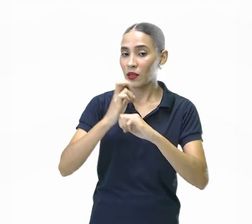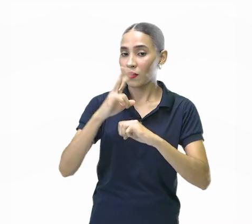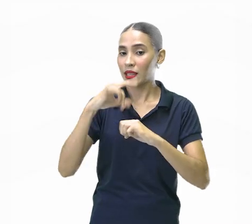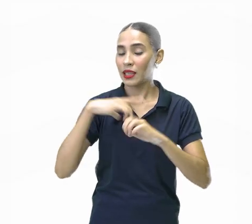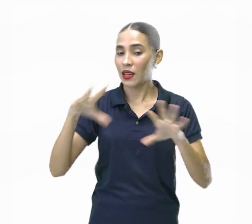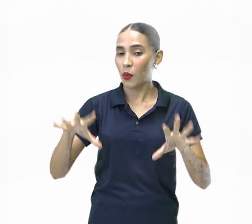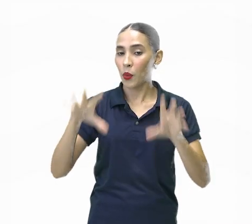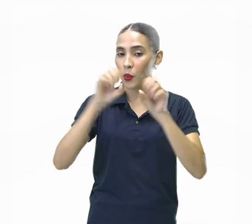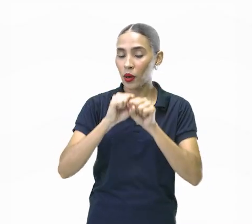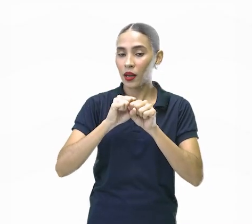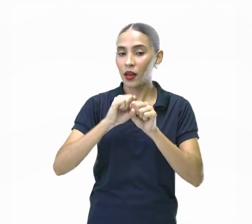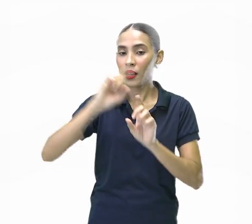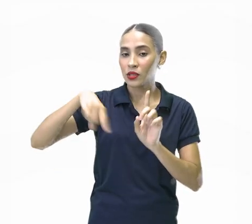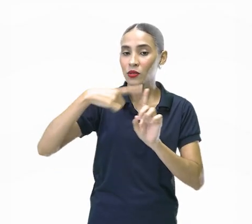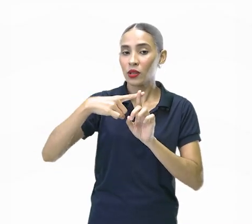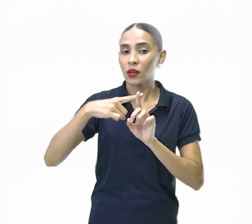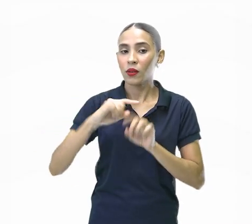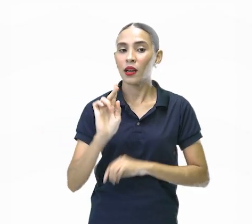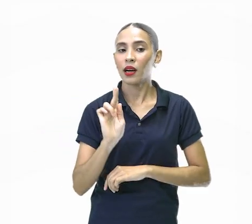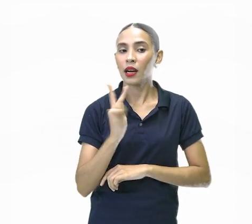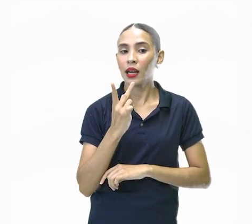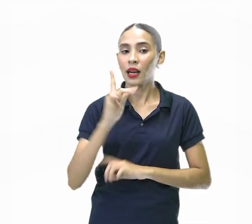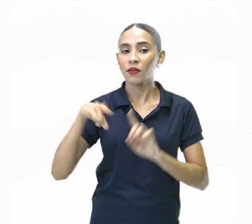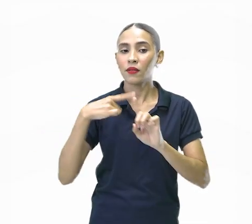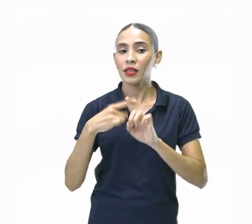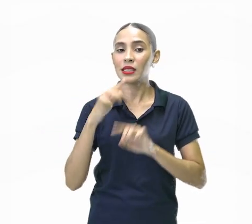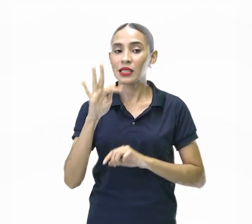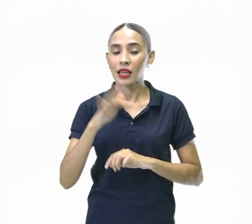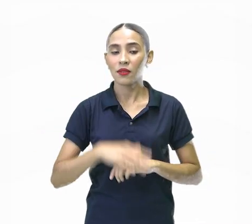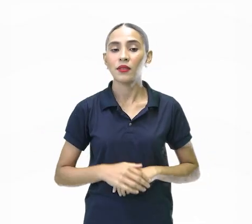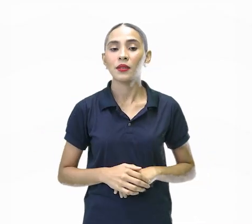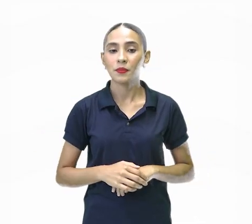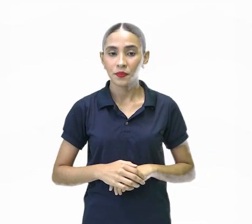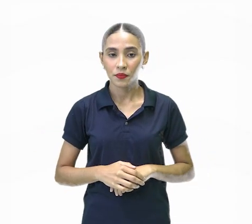energia adicional H vezes F,